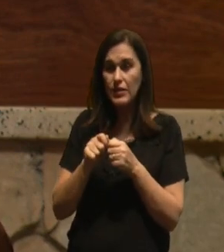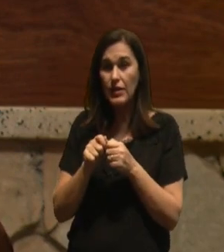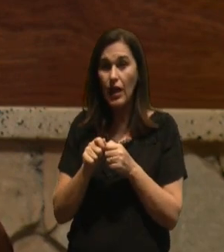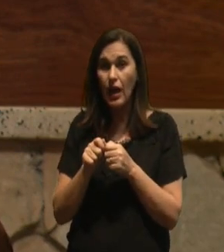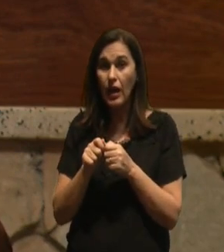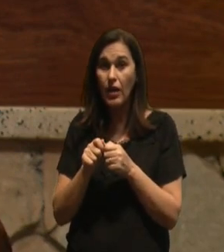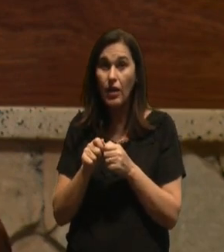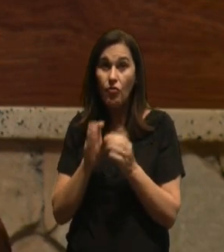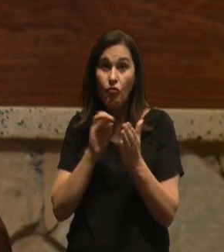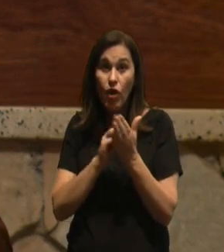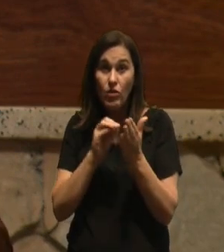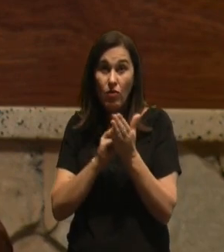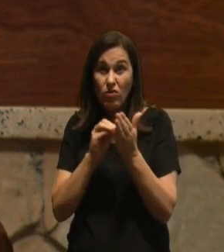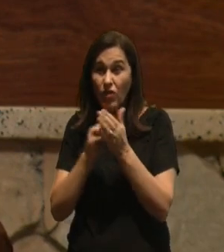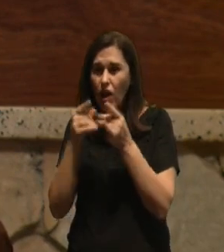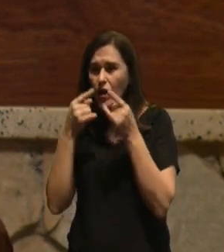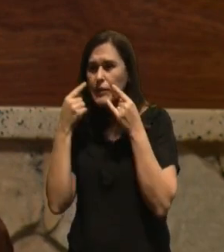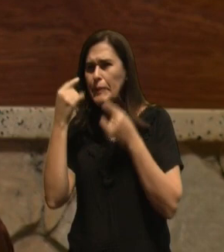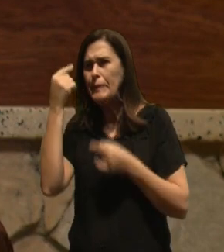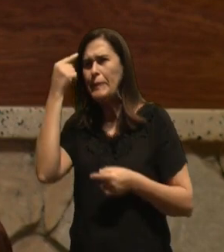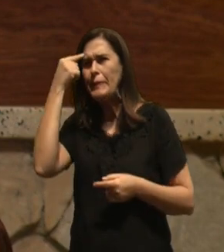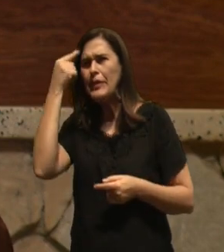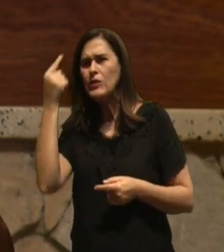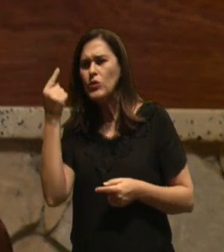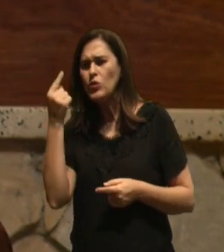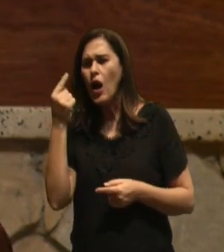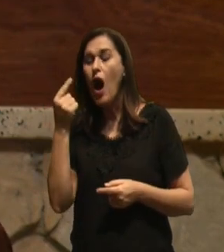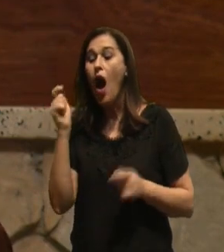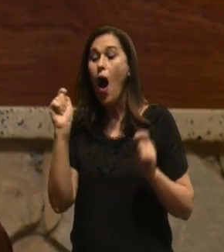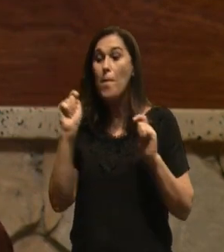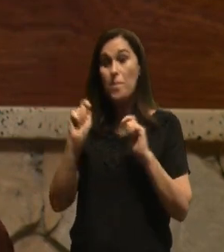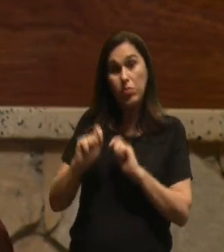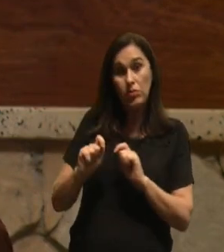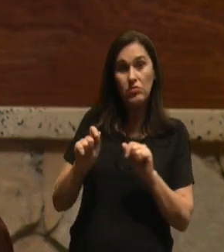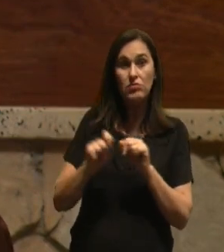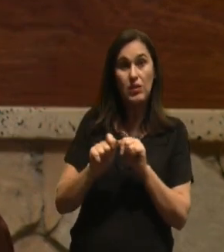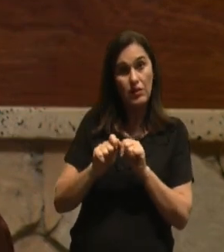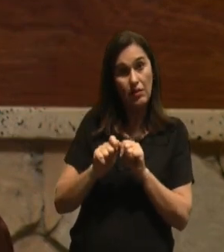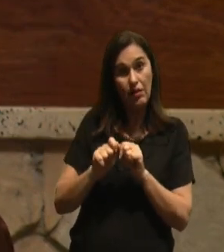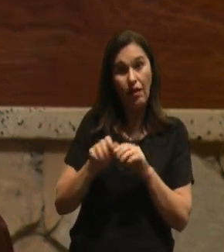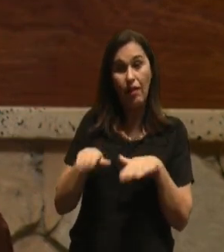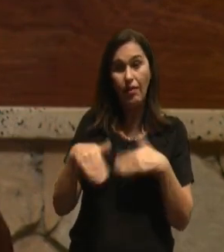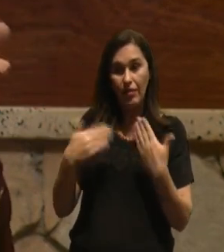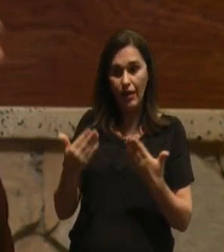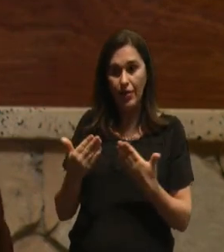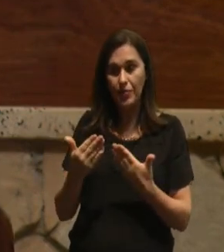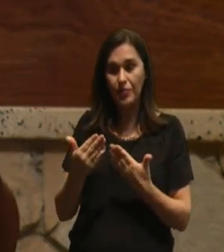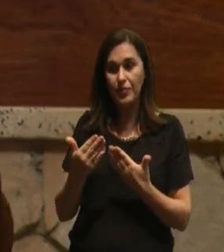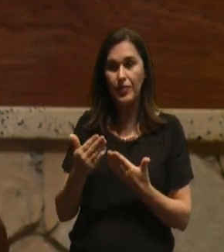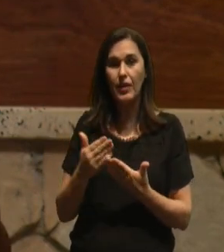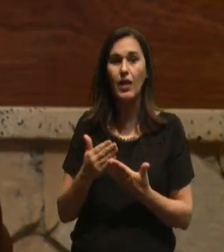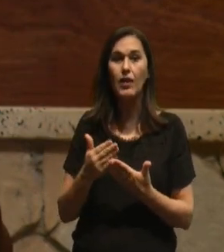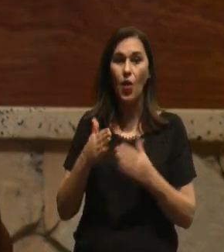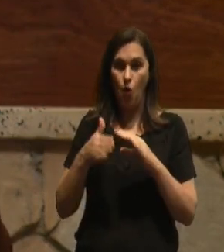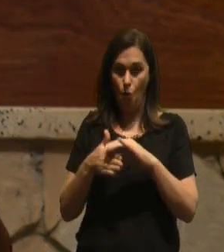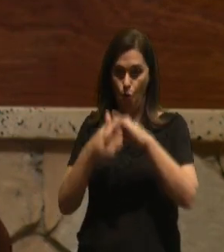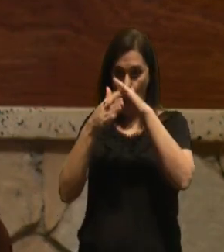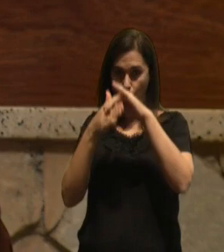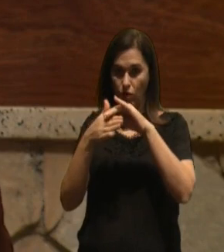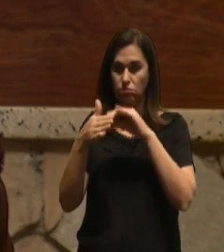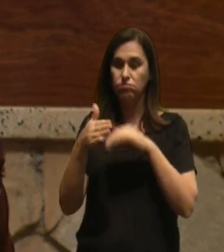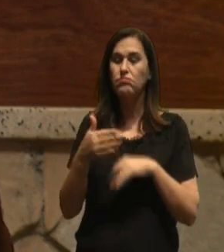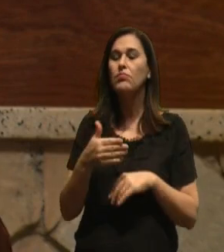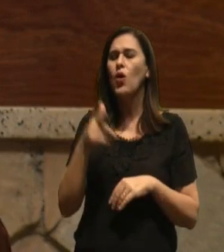das máscaras, então, se pensou da possibilidade de nós fazermos. Então, a irmã Lídice, que estava capitaneando